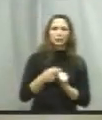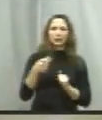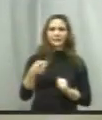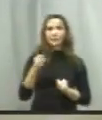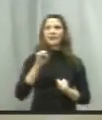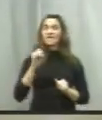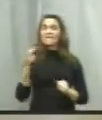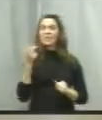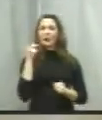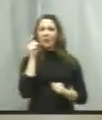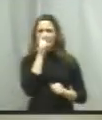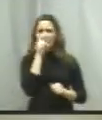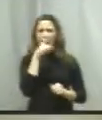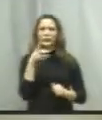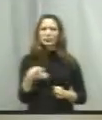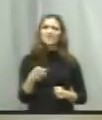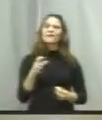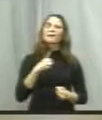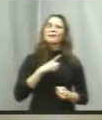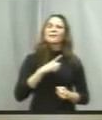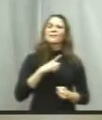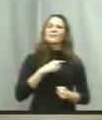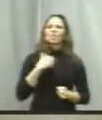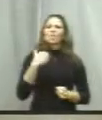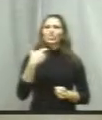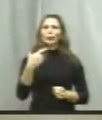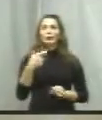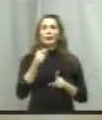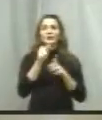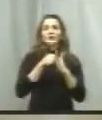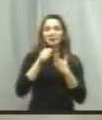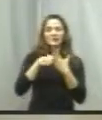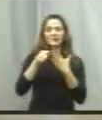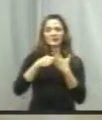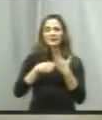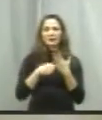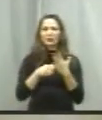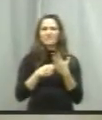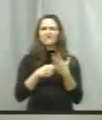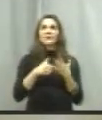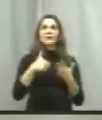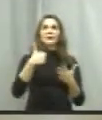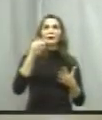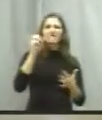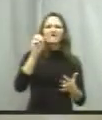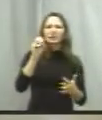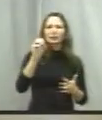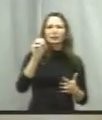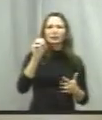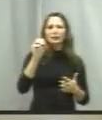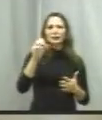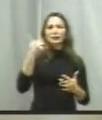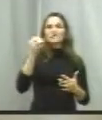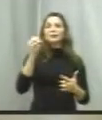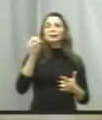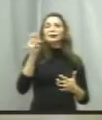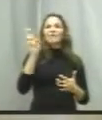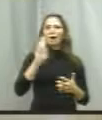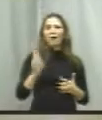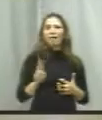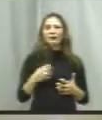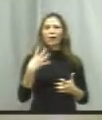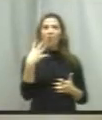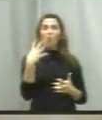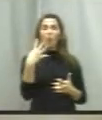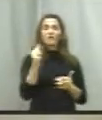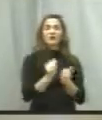estiver mentindo aqui, faz 2 meses atrás, os meninos viajaram, pedem R$100 na Fundo Esporte para 4 atletas,